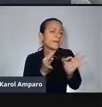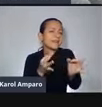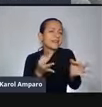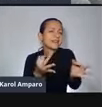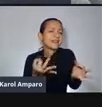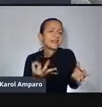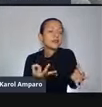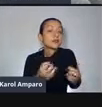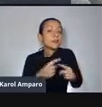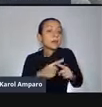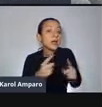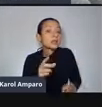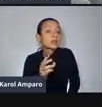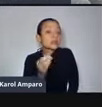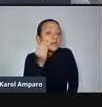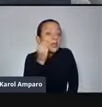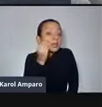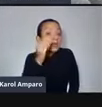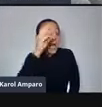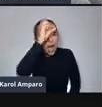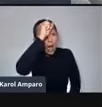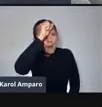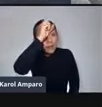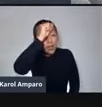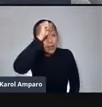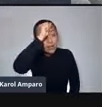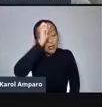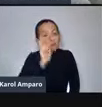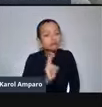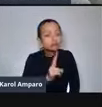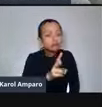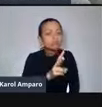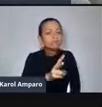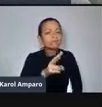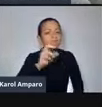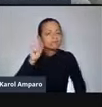aprender, determinado e perseverante.